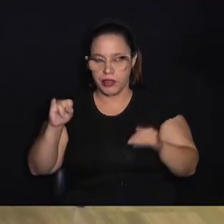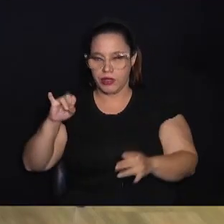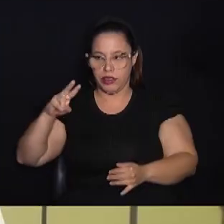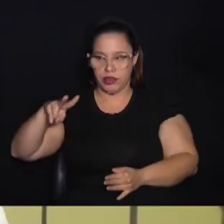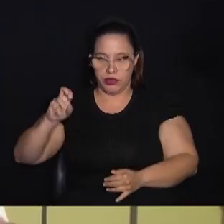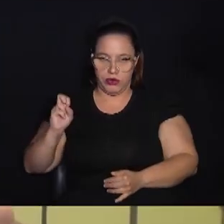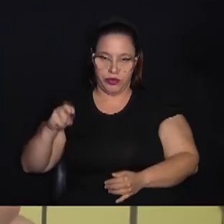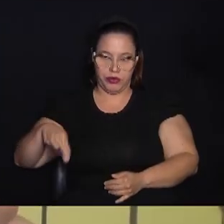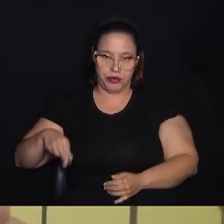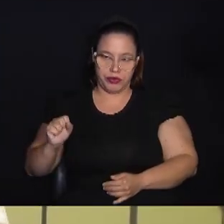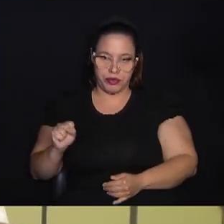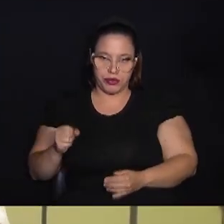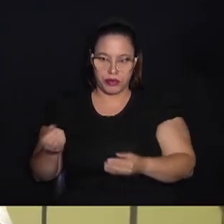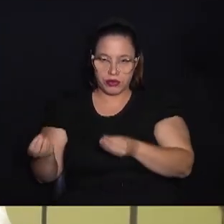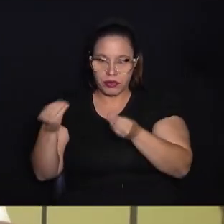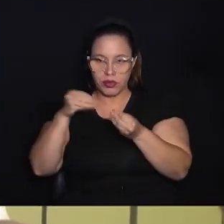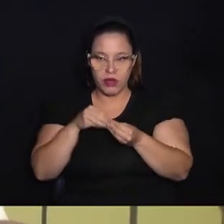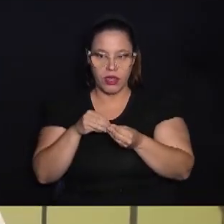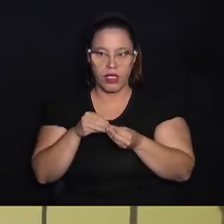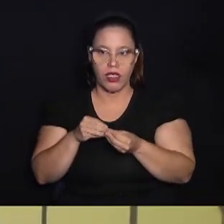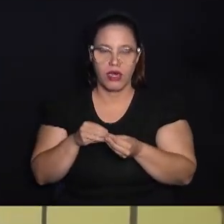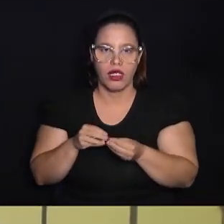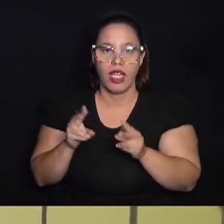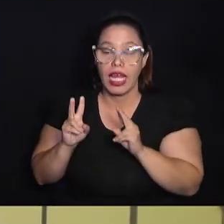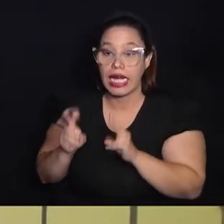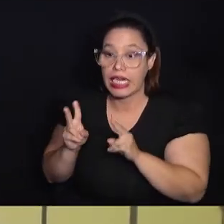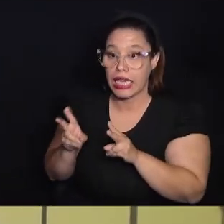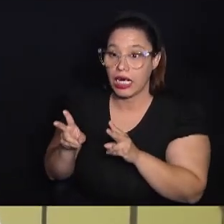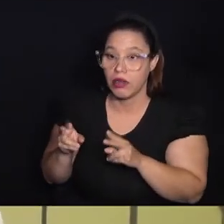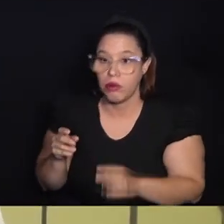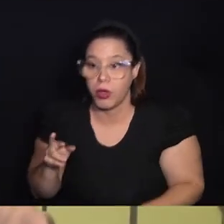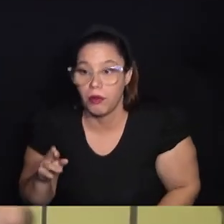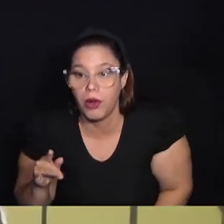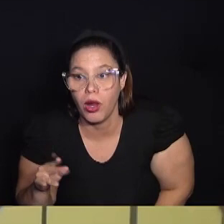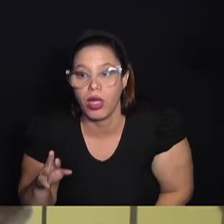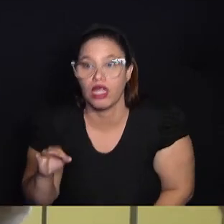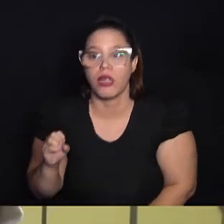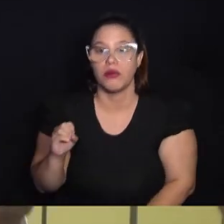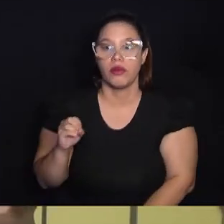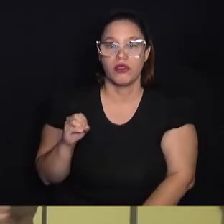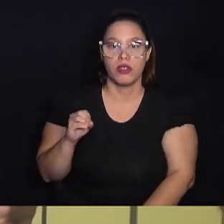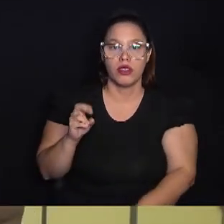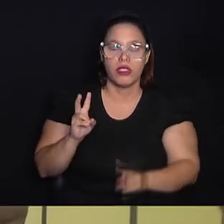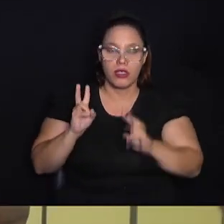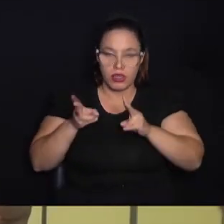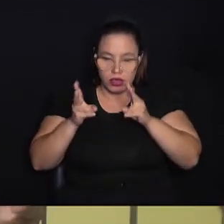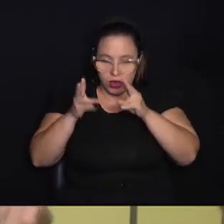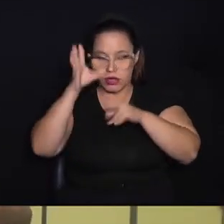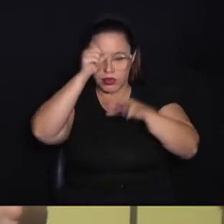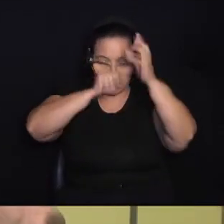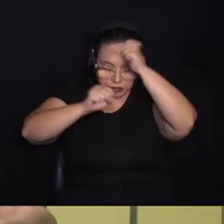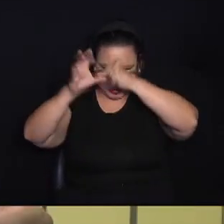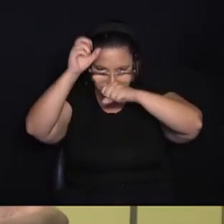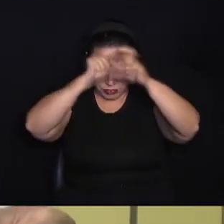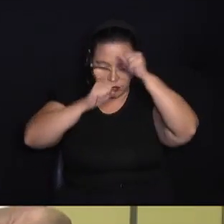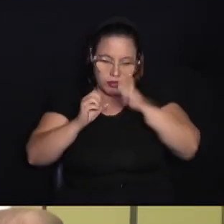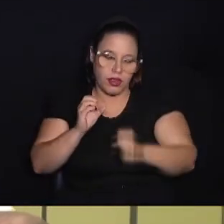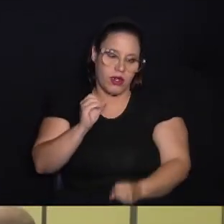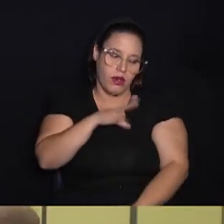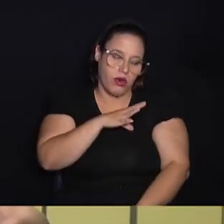Historiador sempre traz que sempre ao próximo né a gente a gente sempre vai aprendendo sempre vai tendo novas